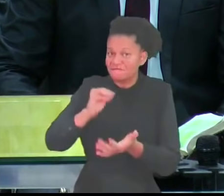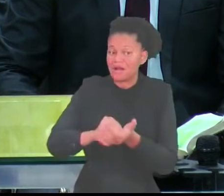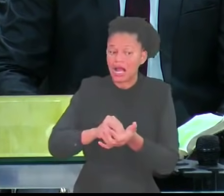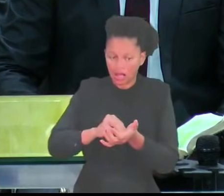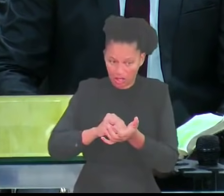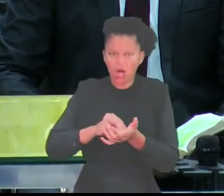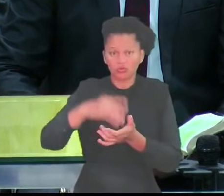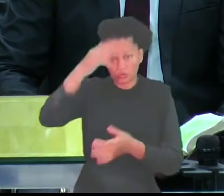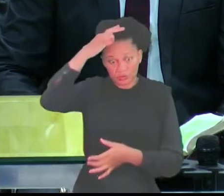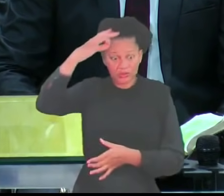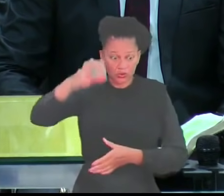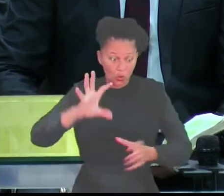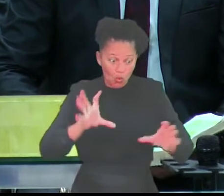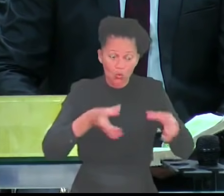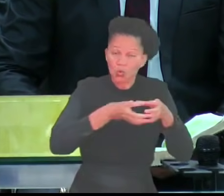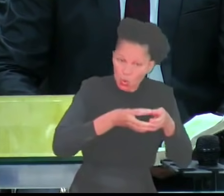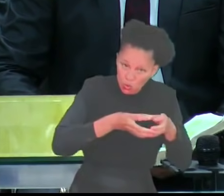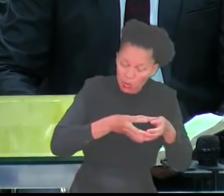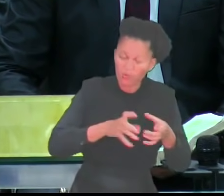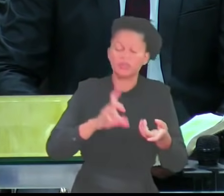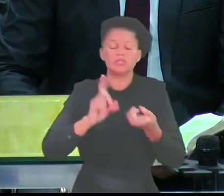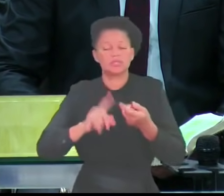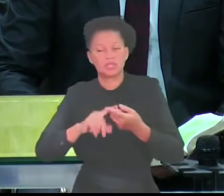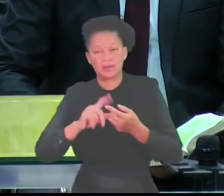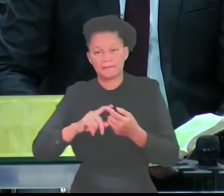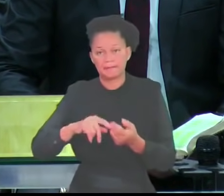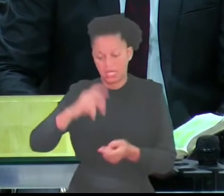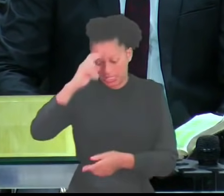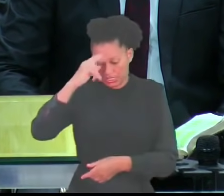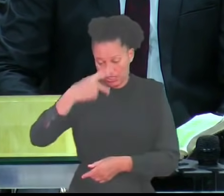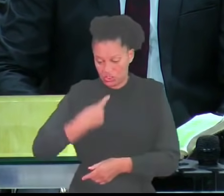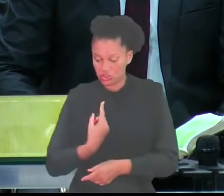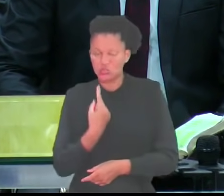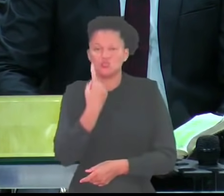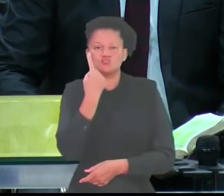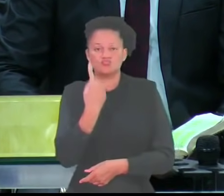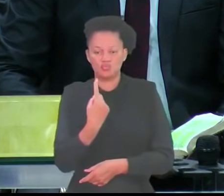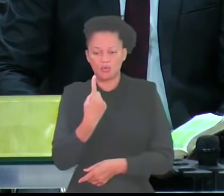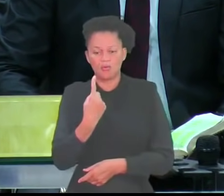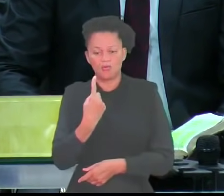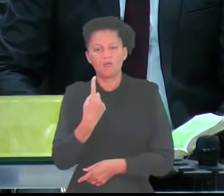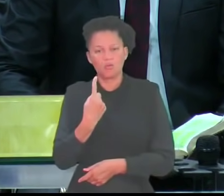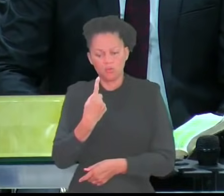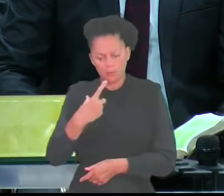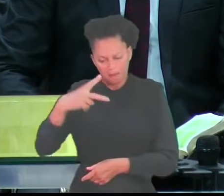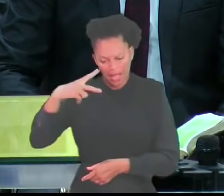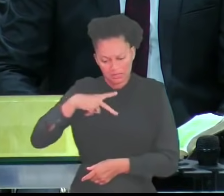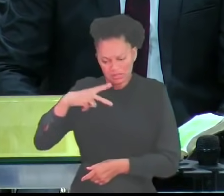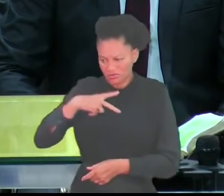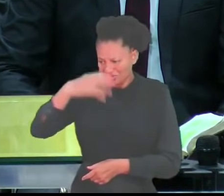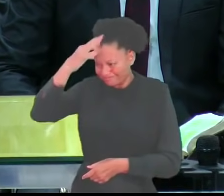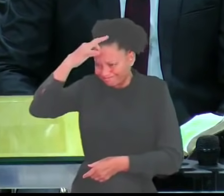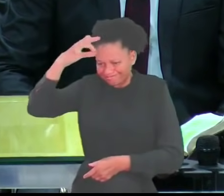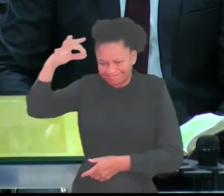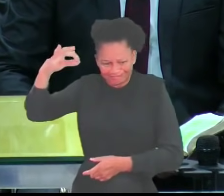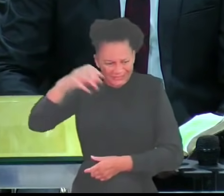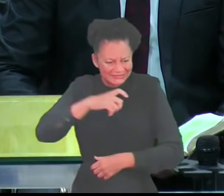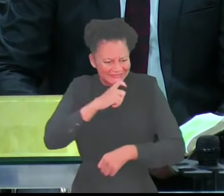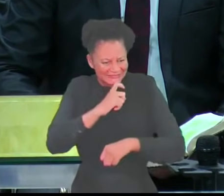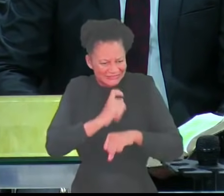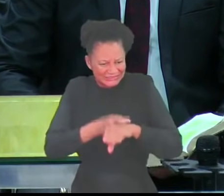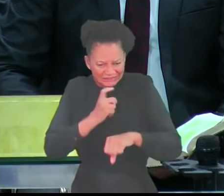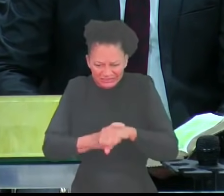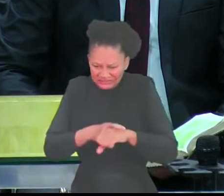e existe deserto espiritual pessoal. Que você se